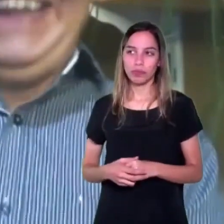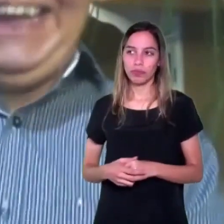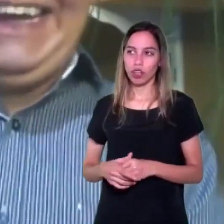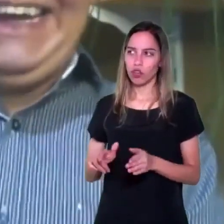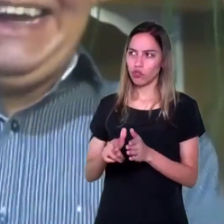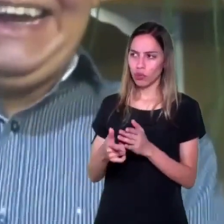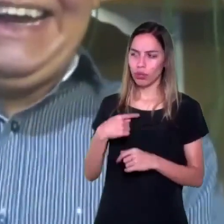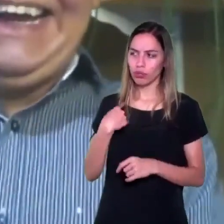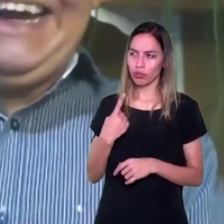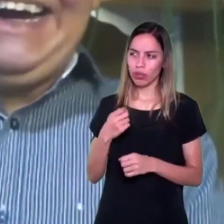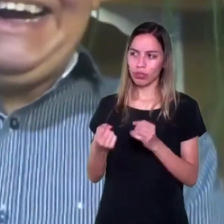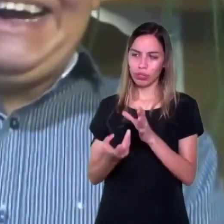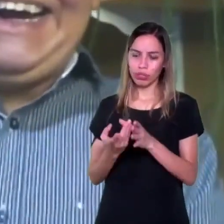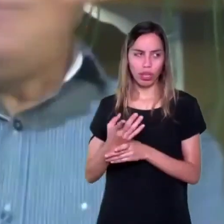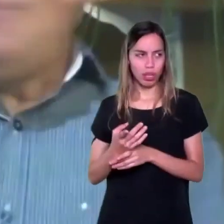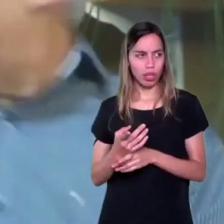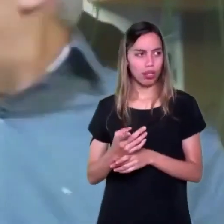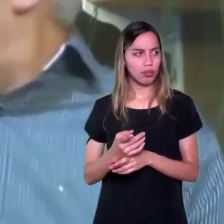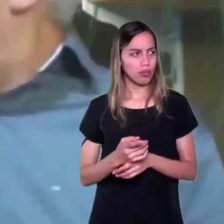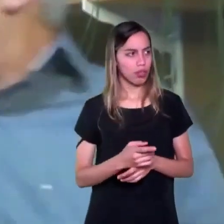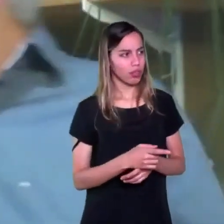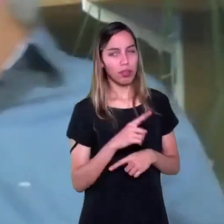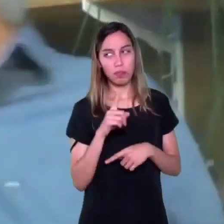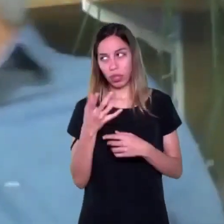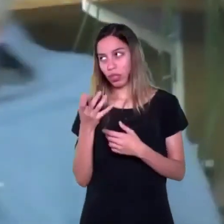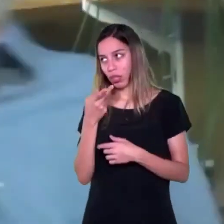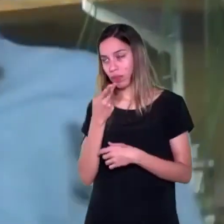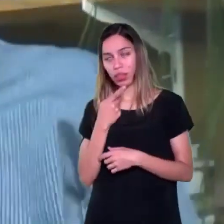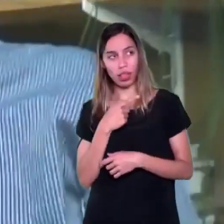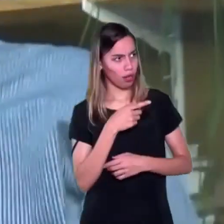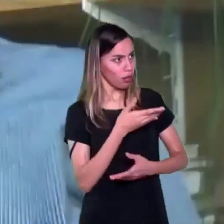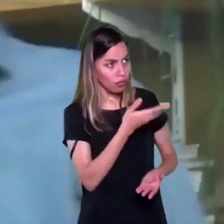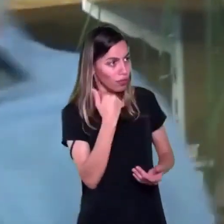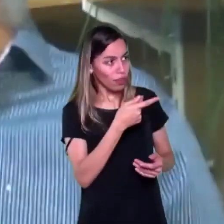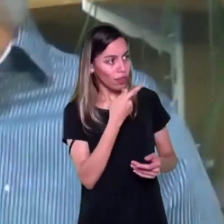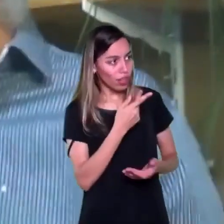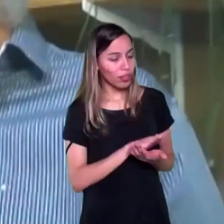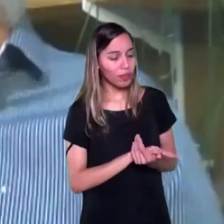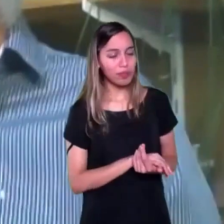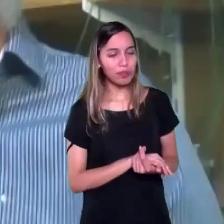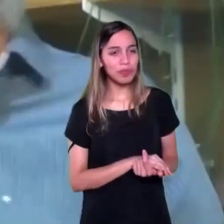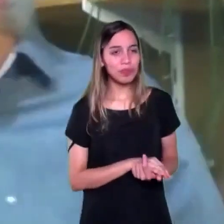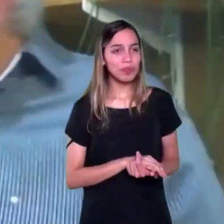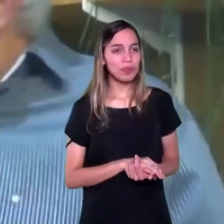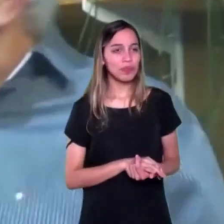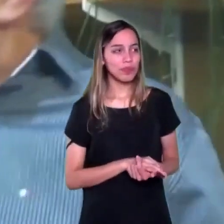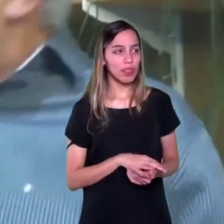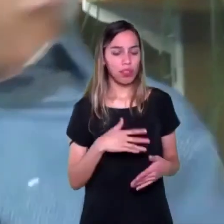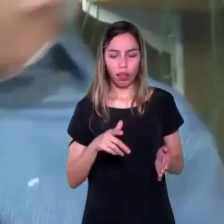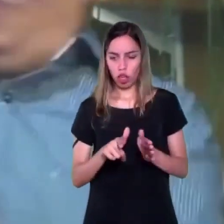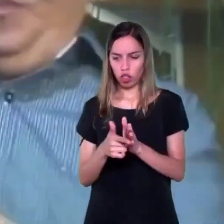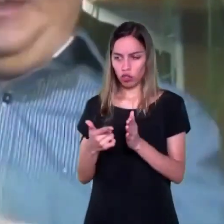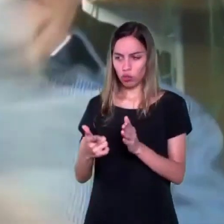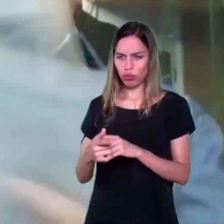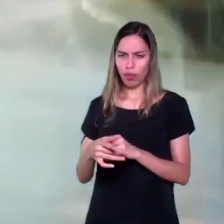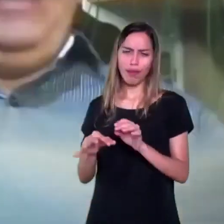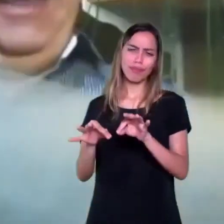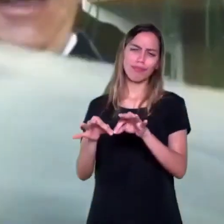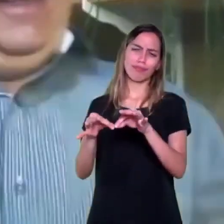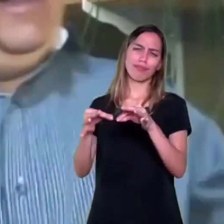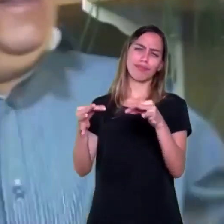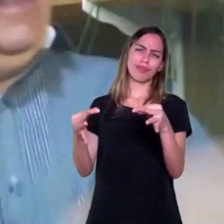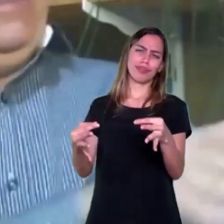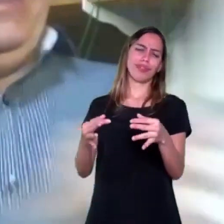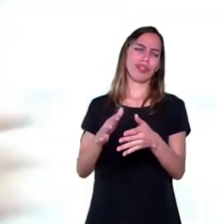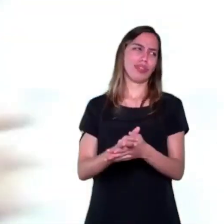pedir agora. Vamos falar dele? Vamos. Silvio mostra em mãos o jornal Trolha Popular, inspirado